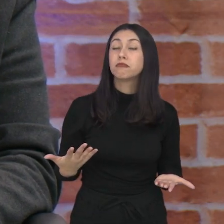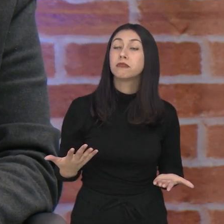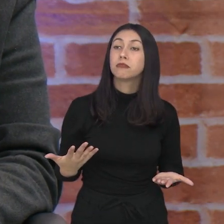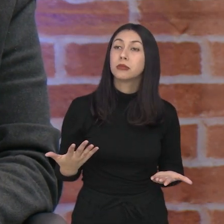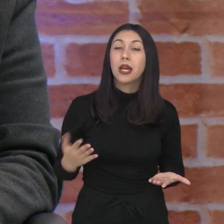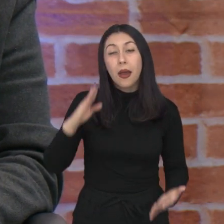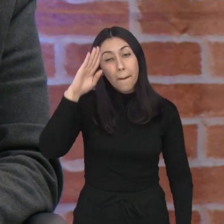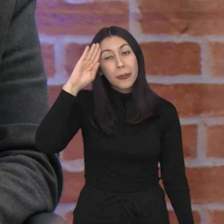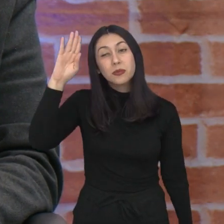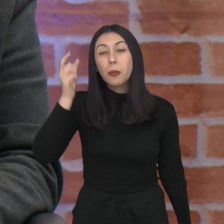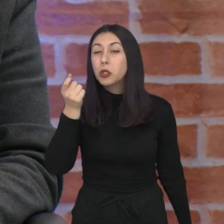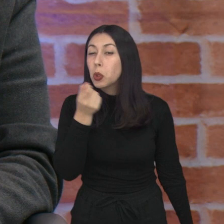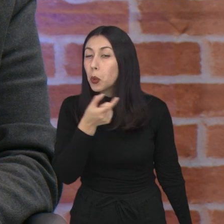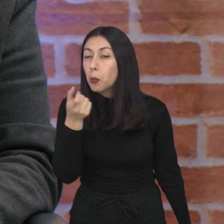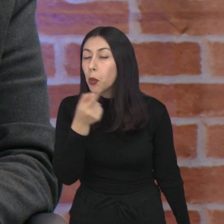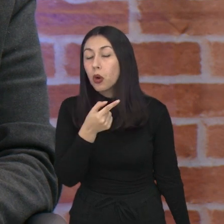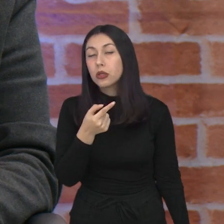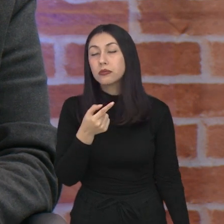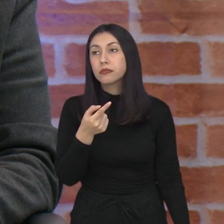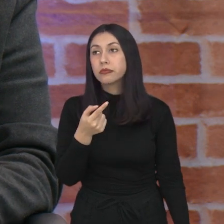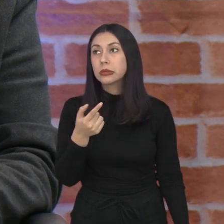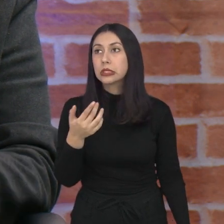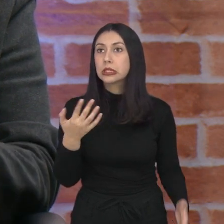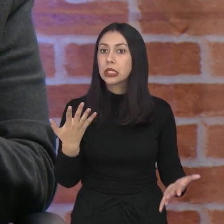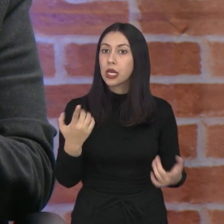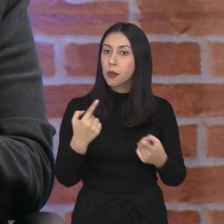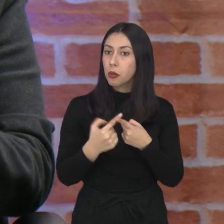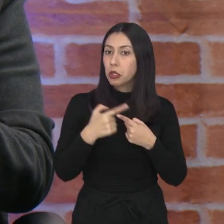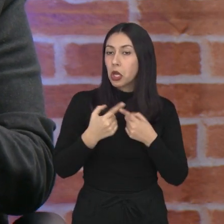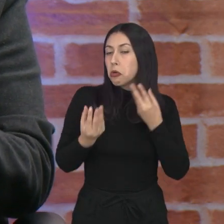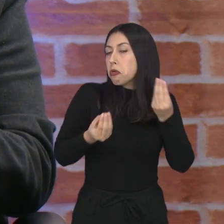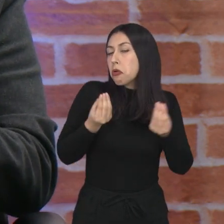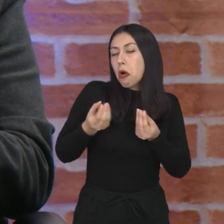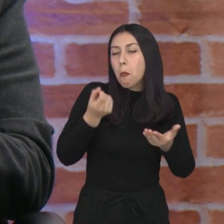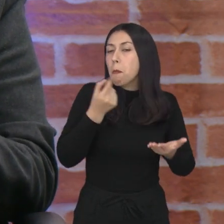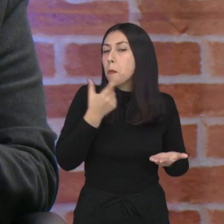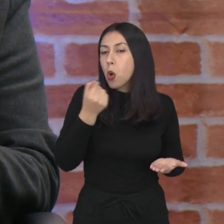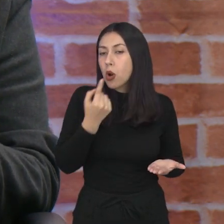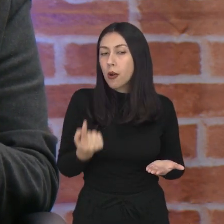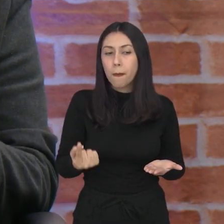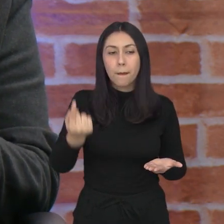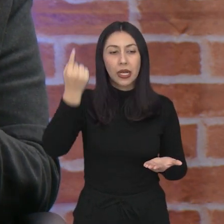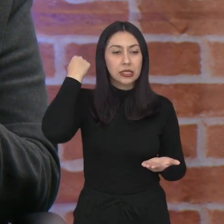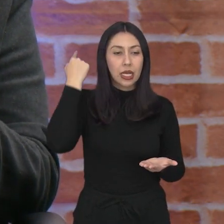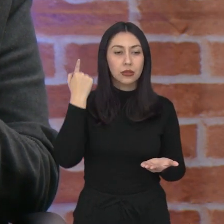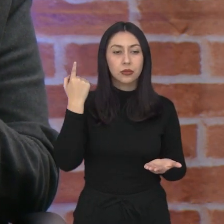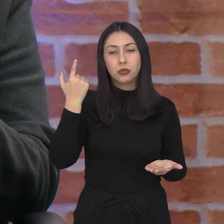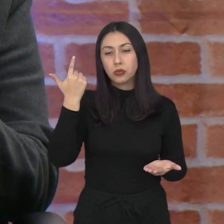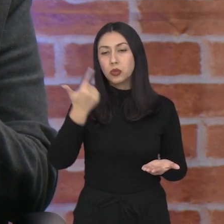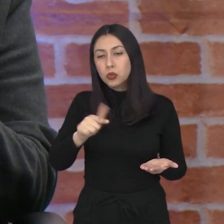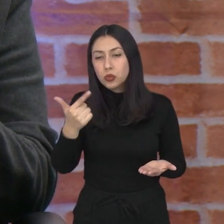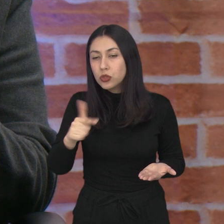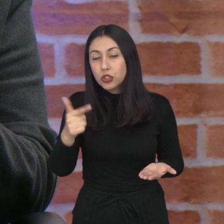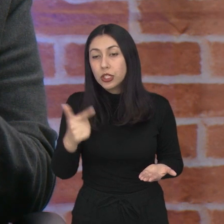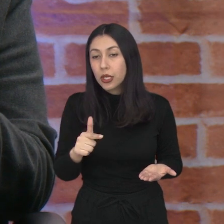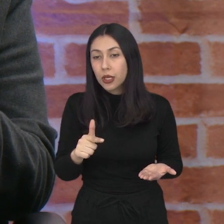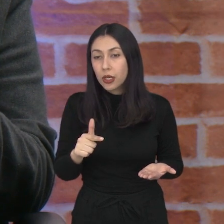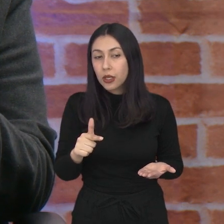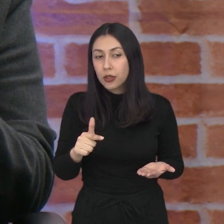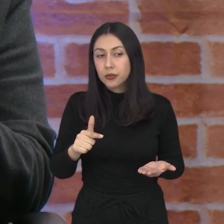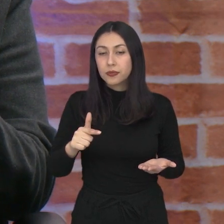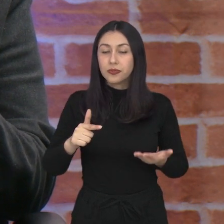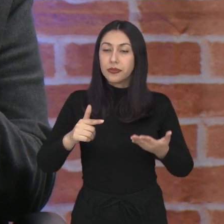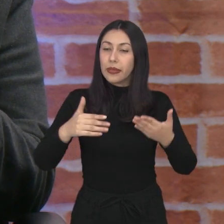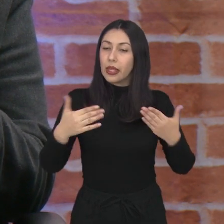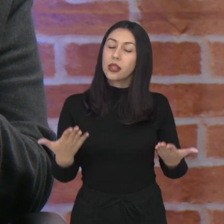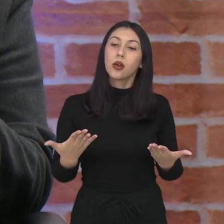Então, principalmente com o humor. O humor é uma coisa que você cria humor, é uma coisa que não existia antes. Então, para uma coisa